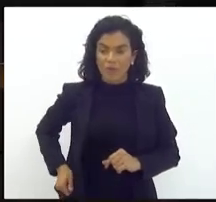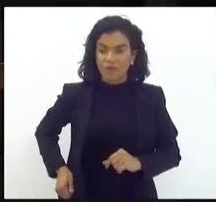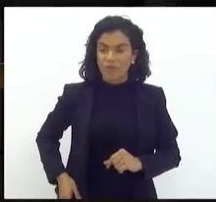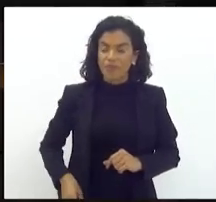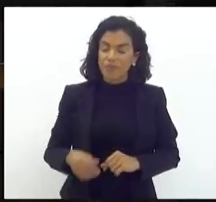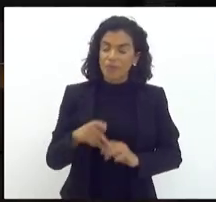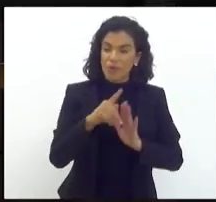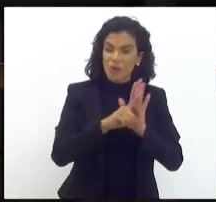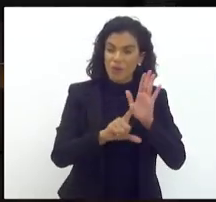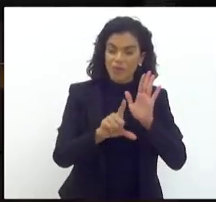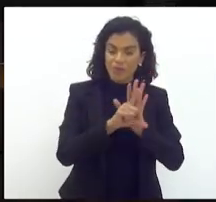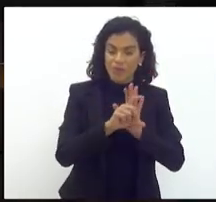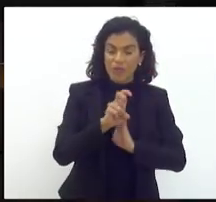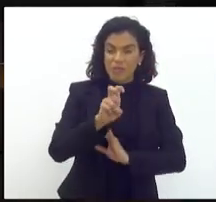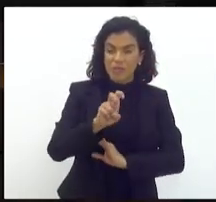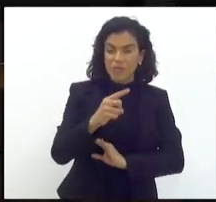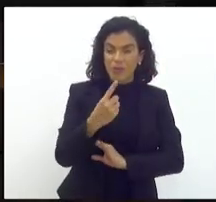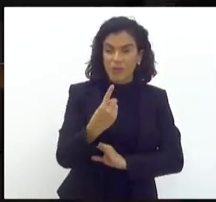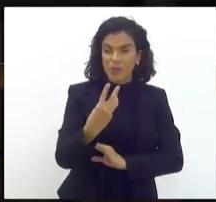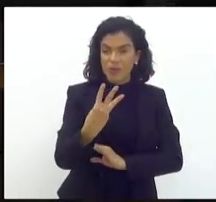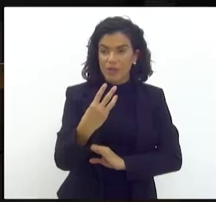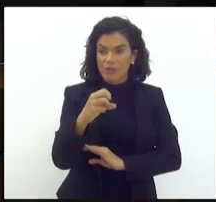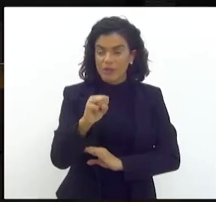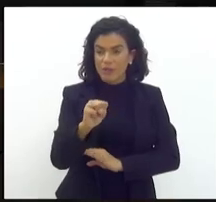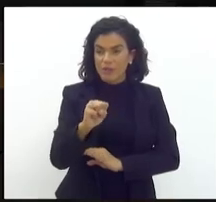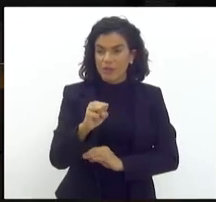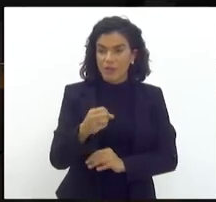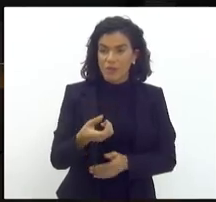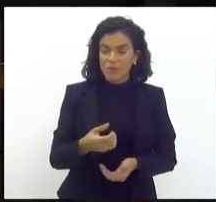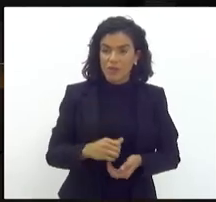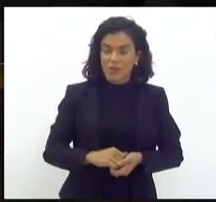projeto de lei que 5138 deputado